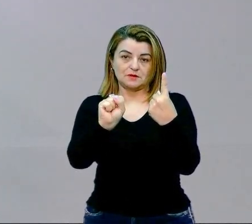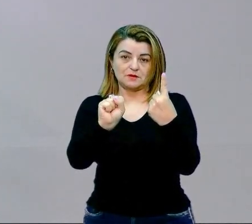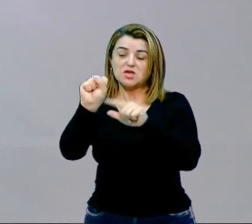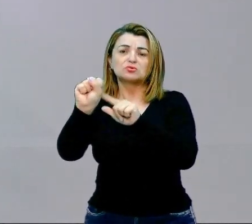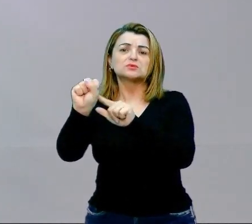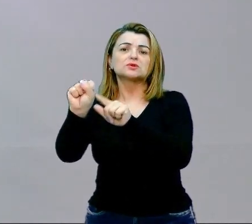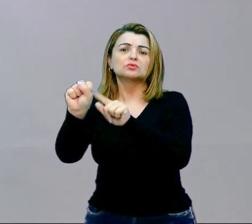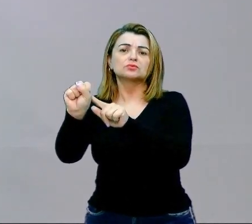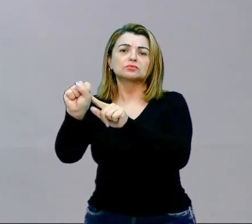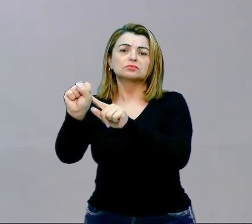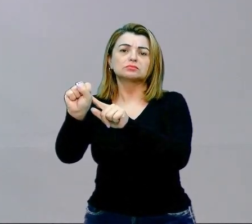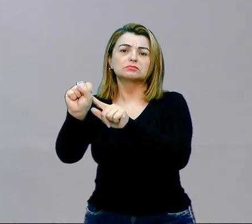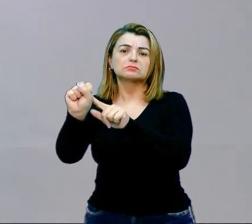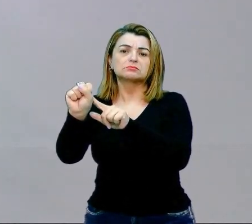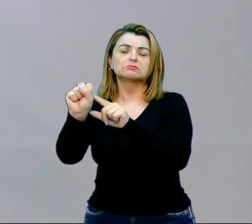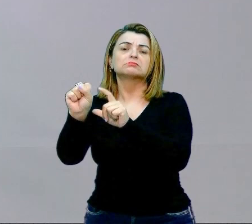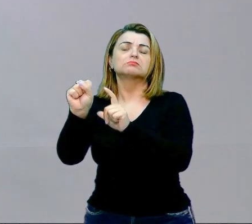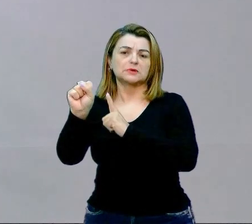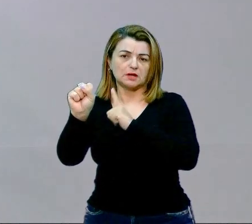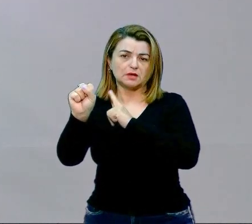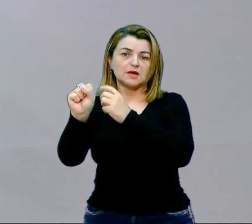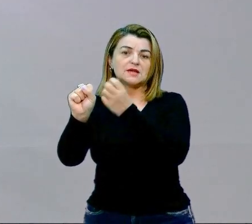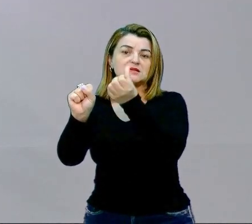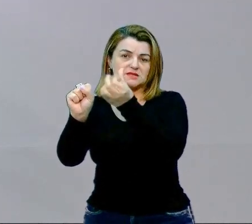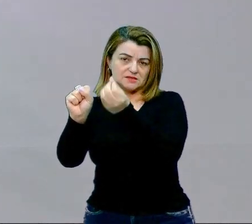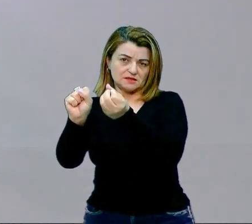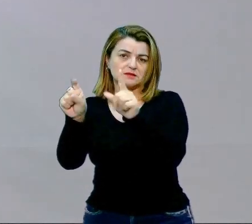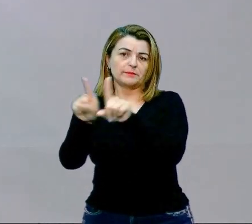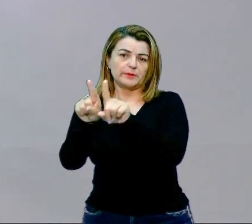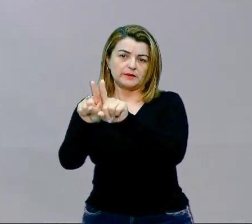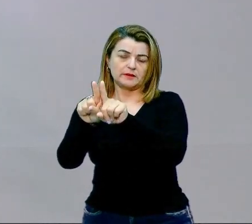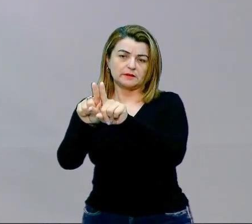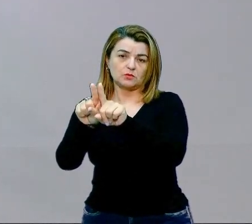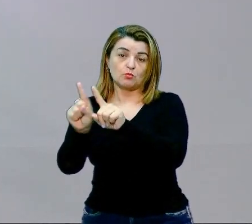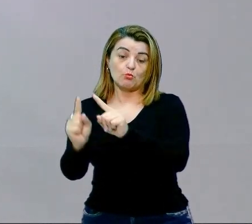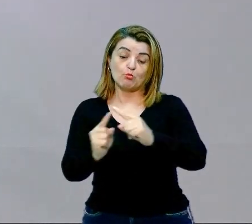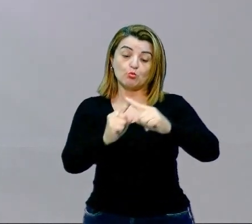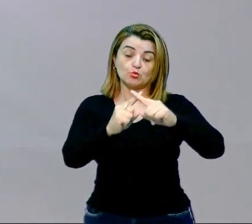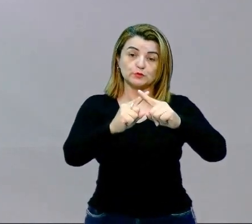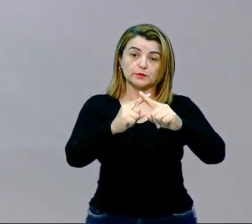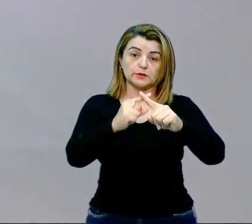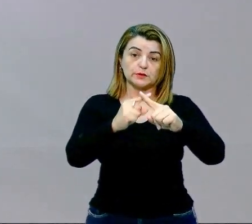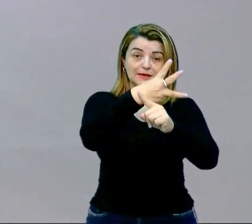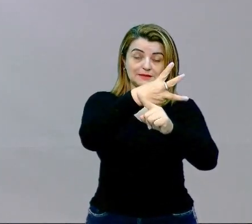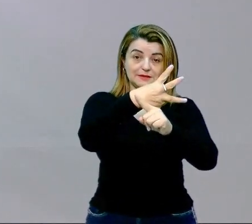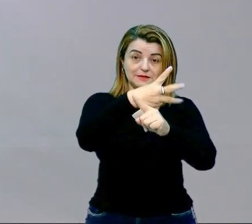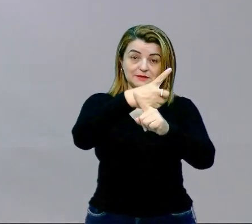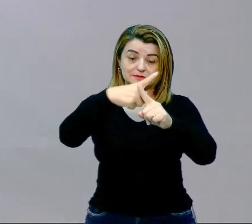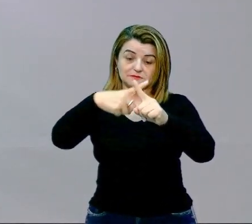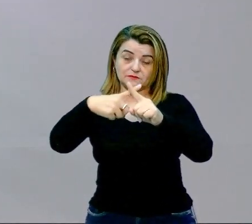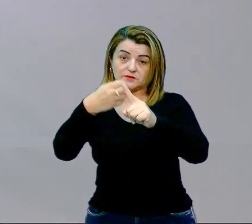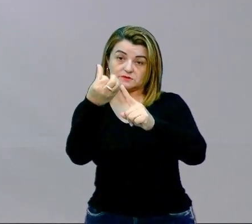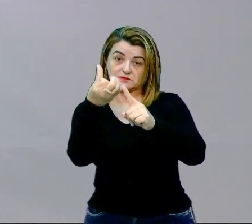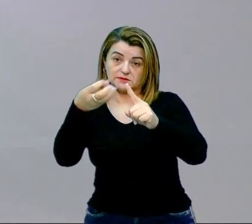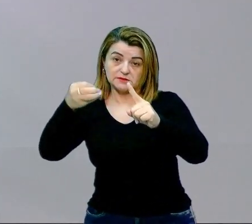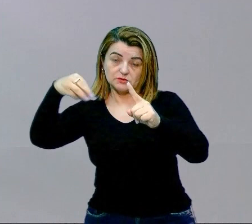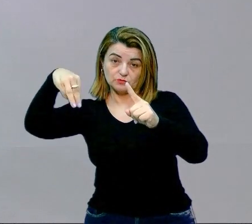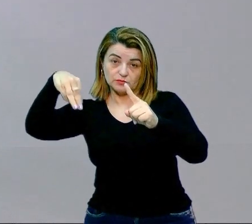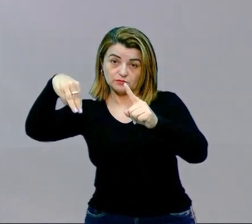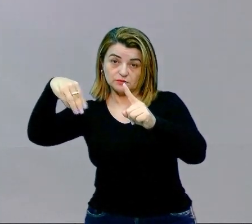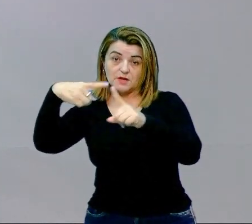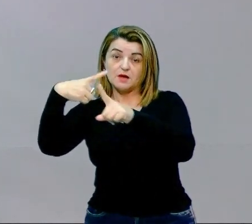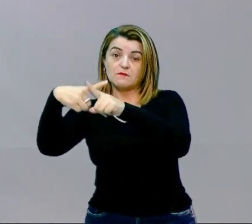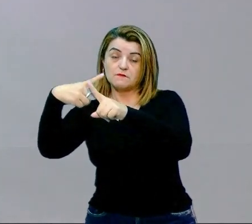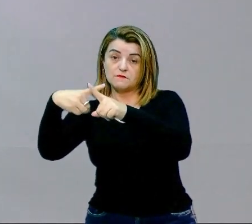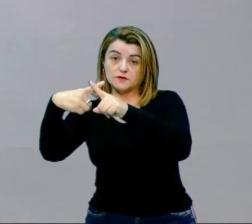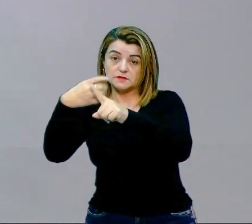segundo? 60 também. Então a gente multiplica o 3 vezes os 60 do minuto vezes